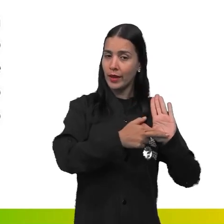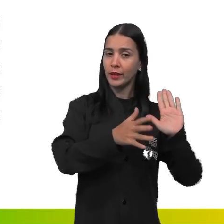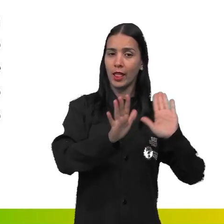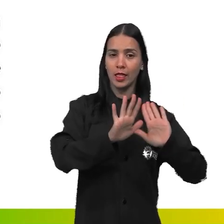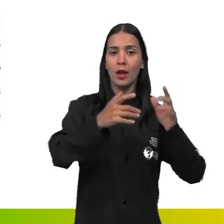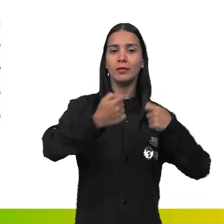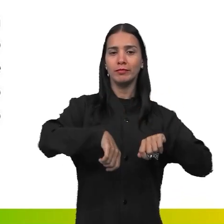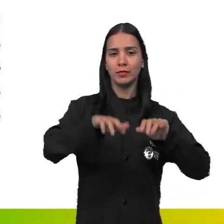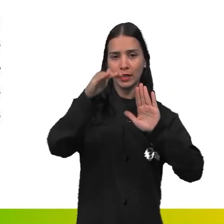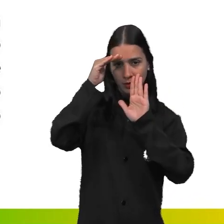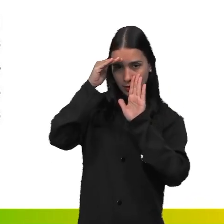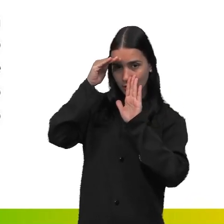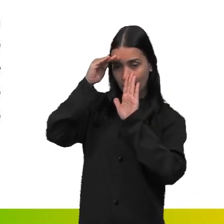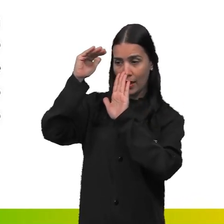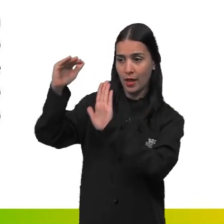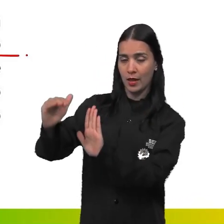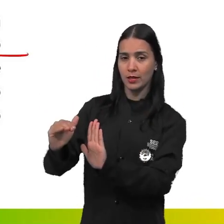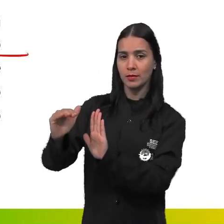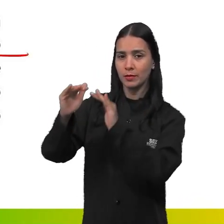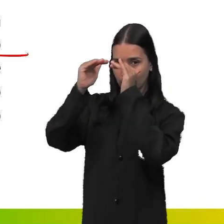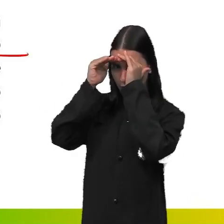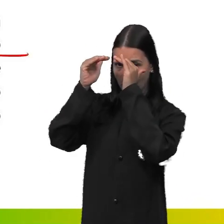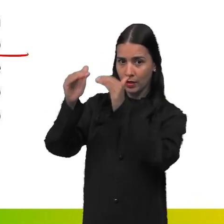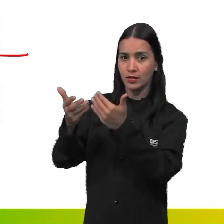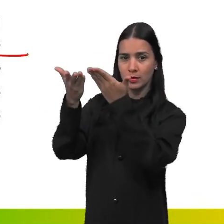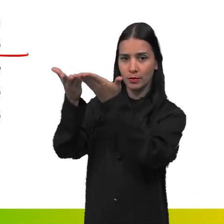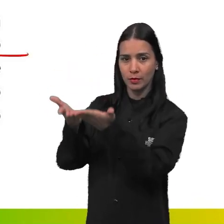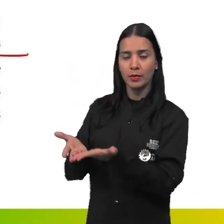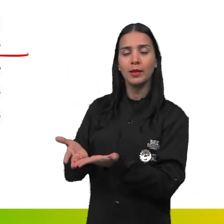jogo. Vamos marcar aqui, ó, espírito do jogo,